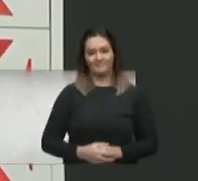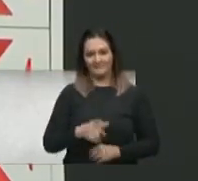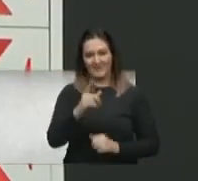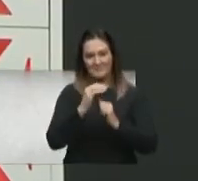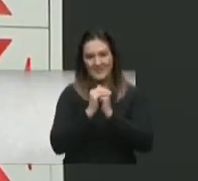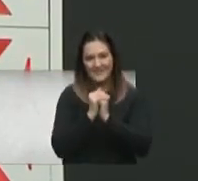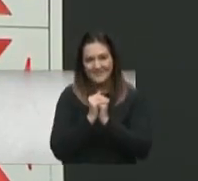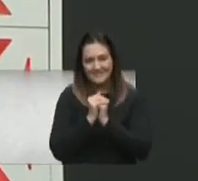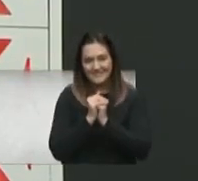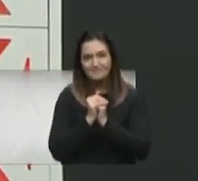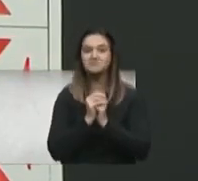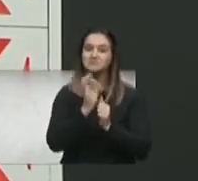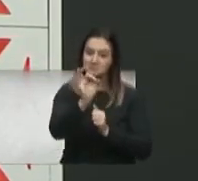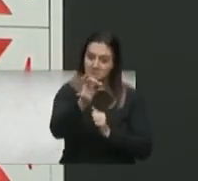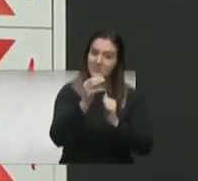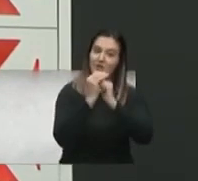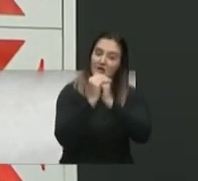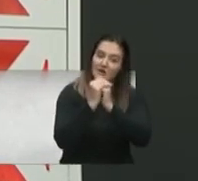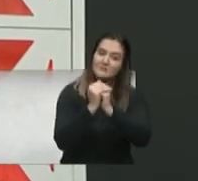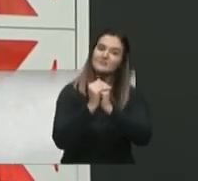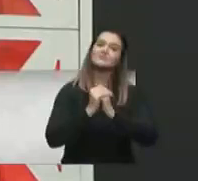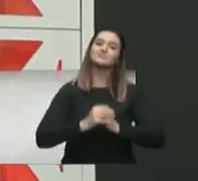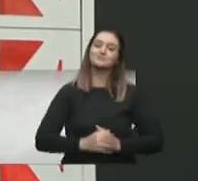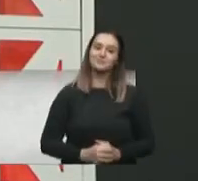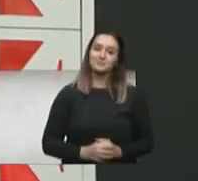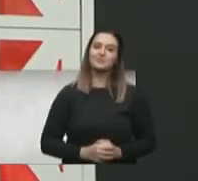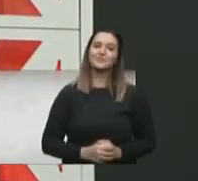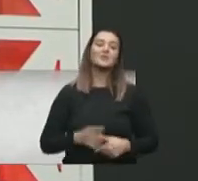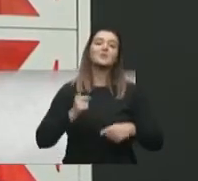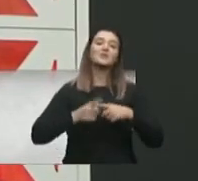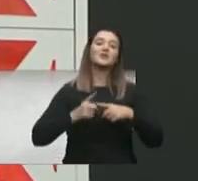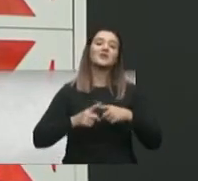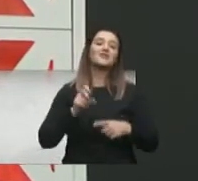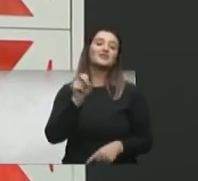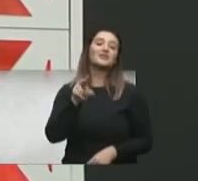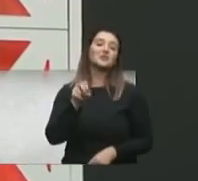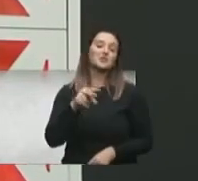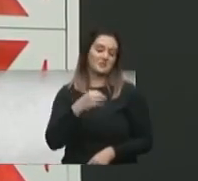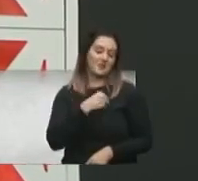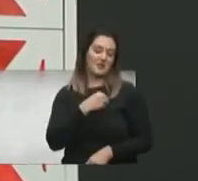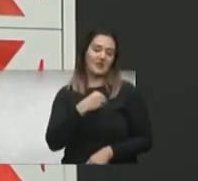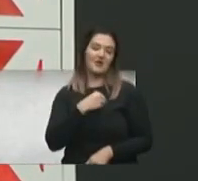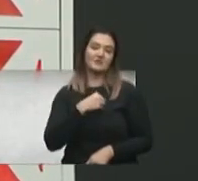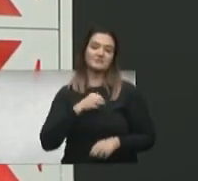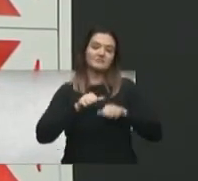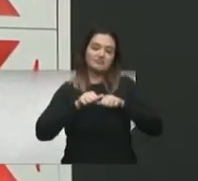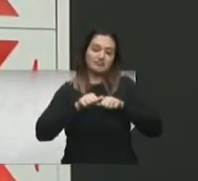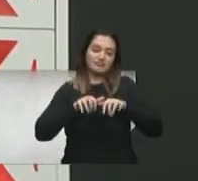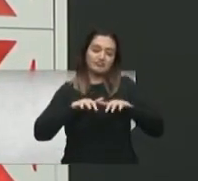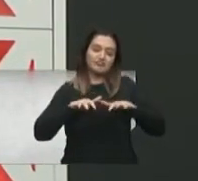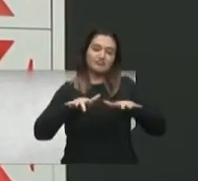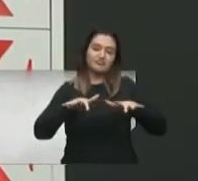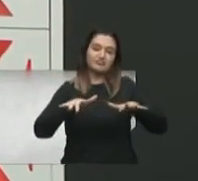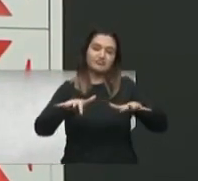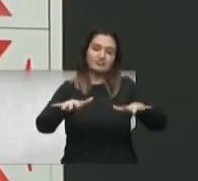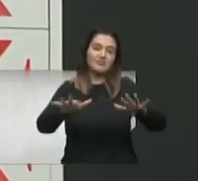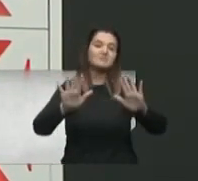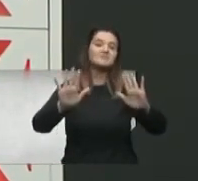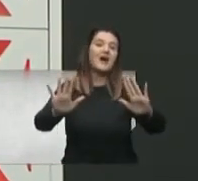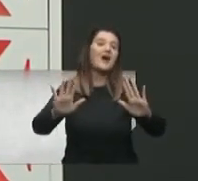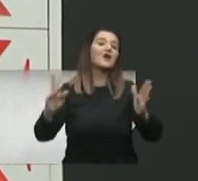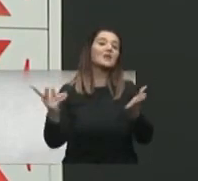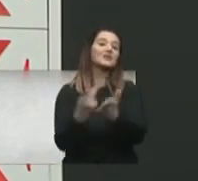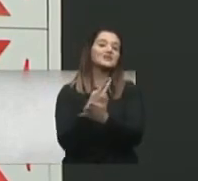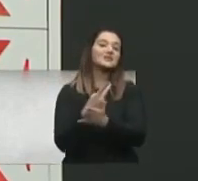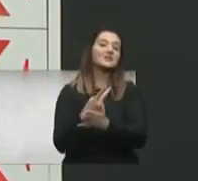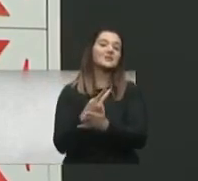Amém. A Bíblia diz que o vírus do pecado contaminou a todos. Mas o cordeiro morto lá no Jardim do Éden,